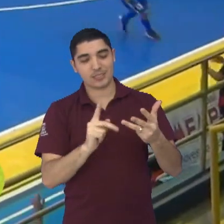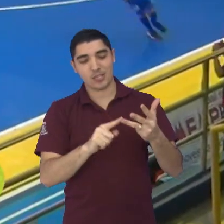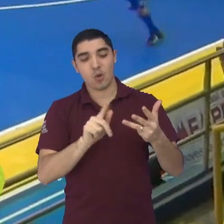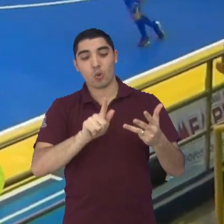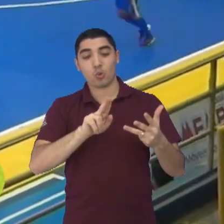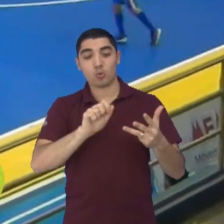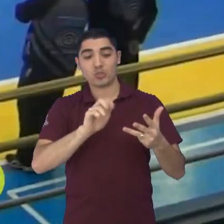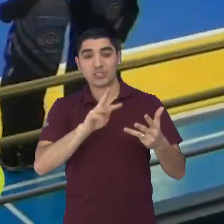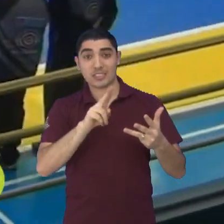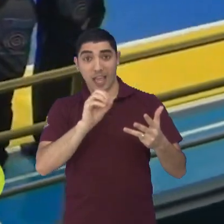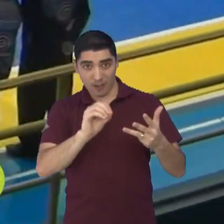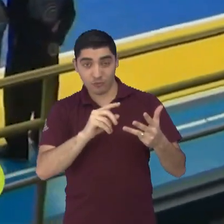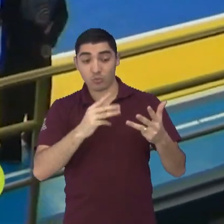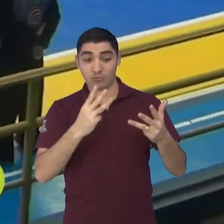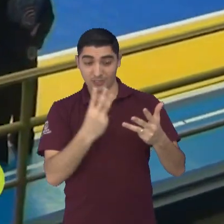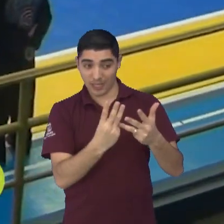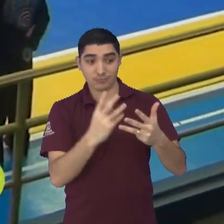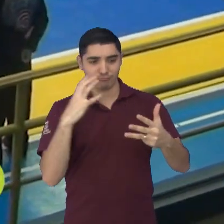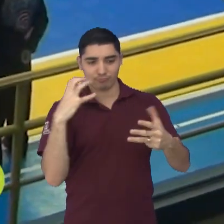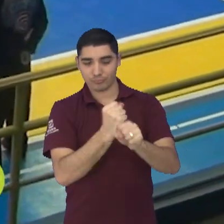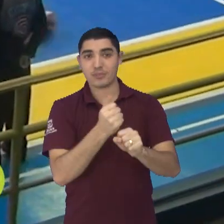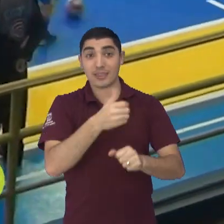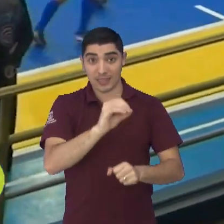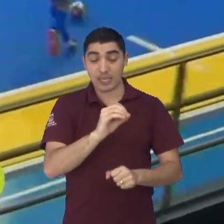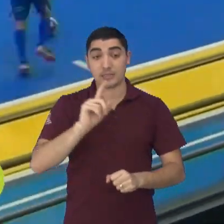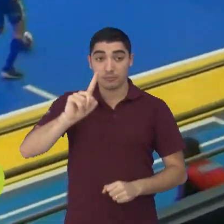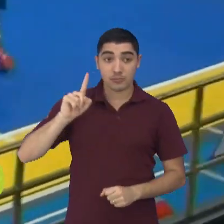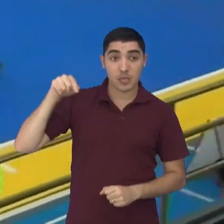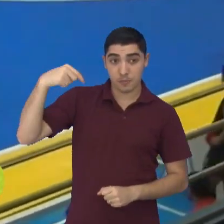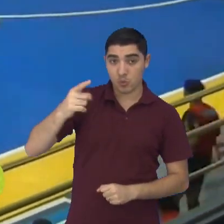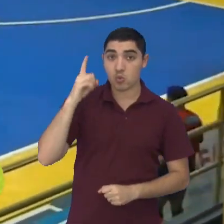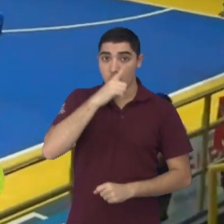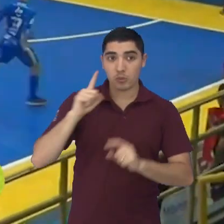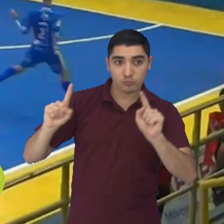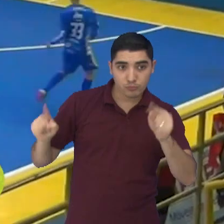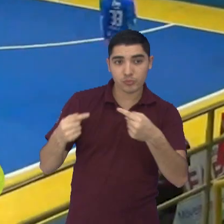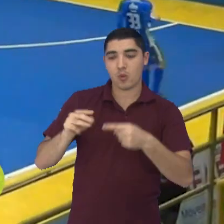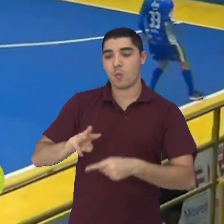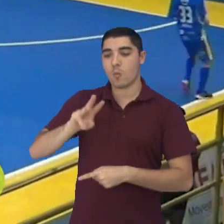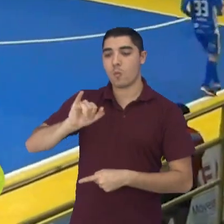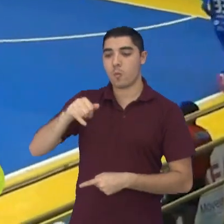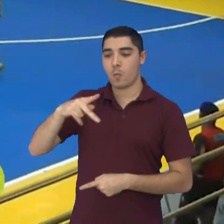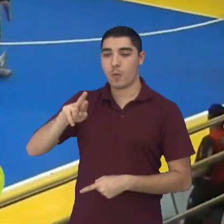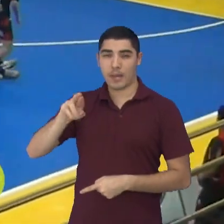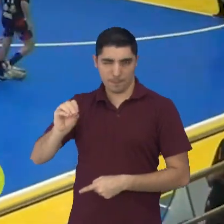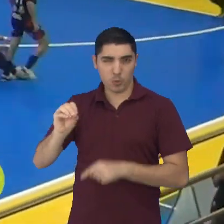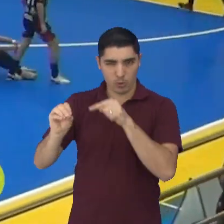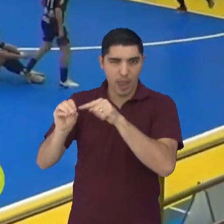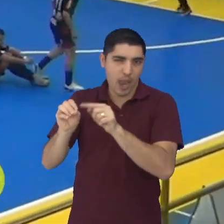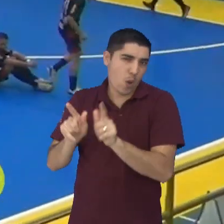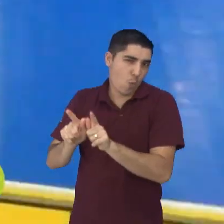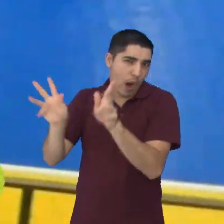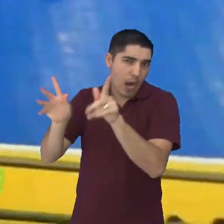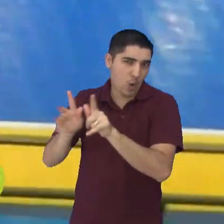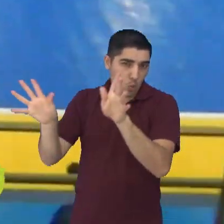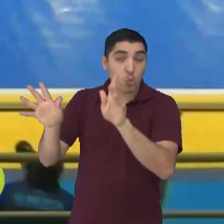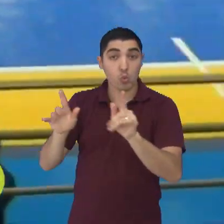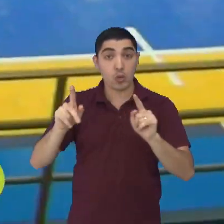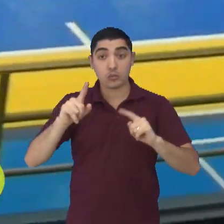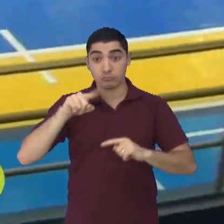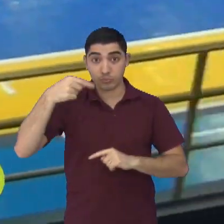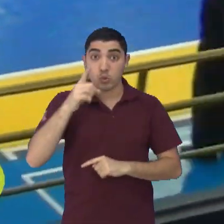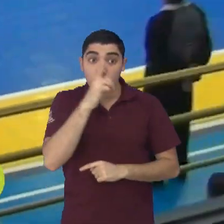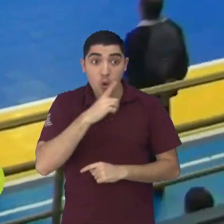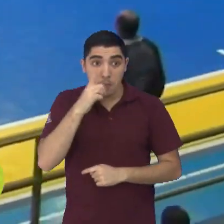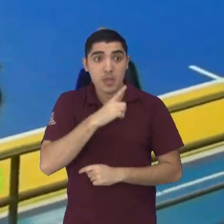já amanhã, 7:30 da noite, contra o Impro de Guarulhos, novamente no Tênis Clube, Brunão. São José está impossível, 6 jogos, 6